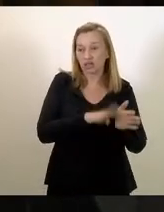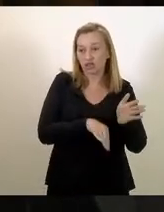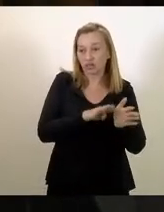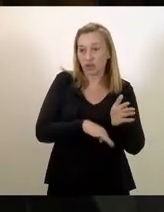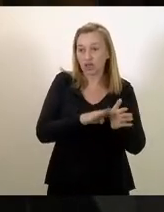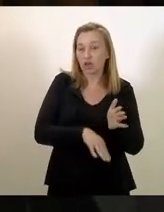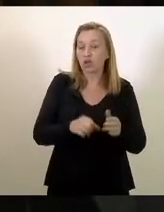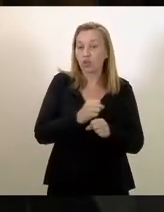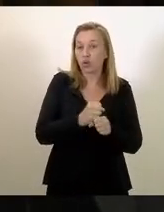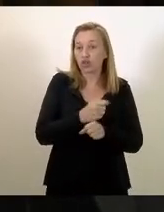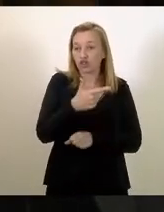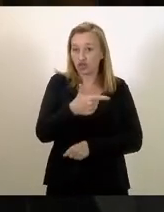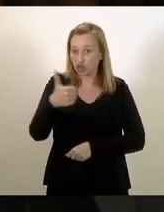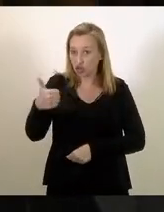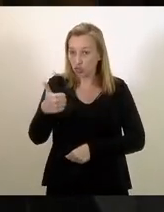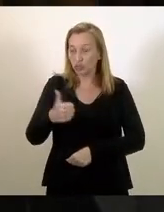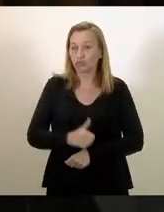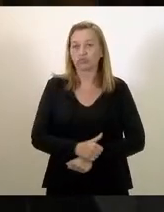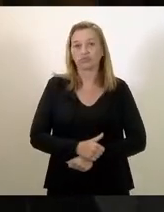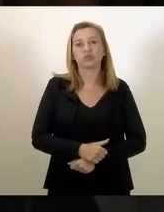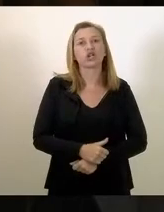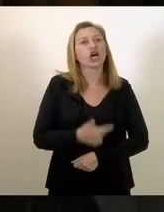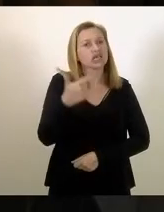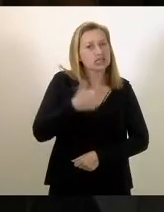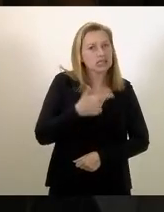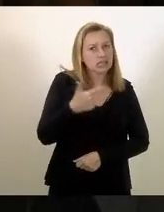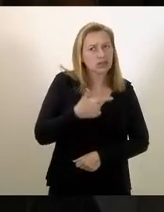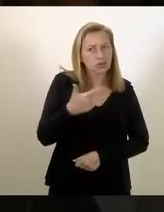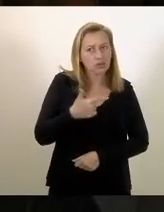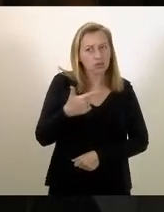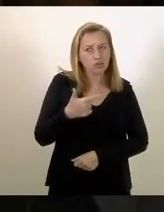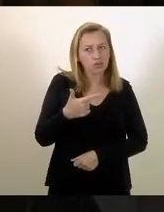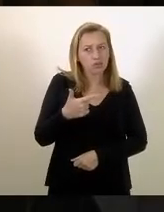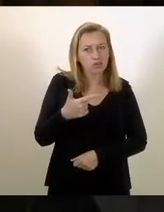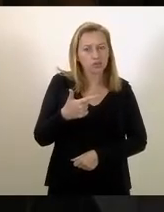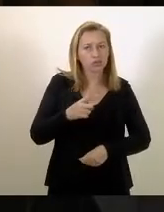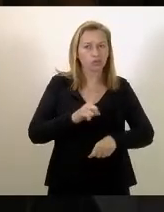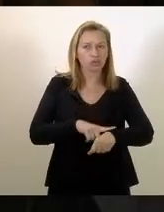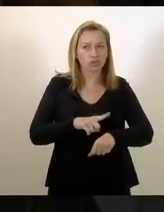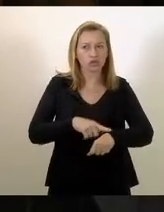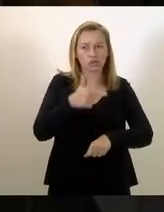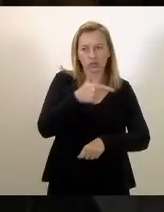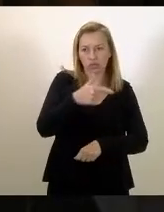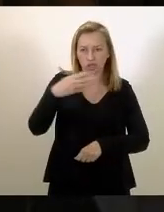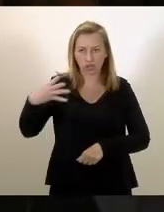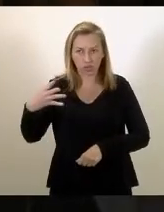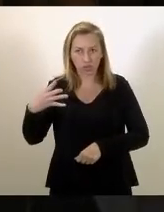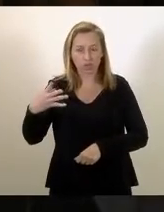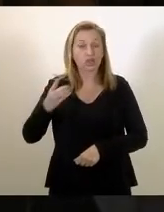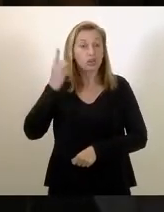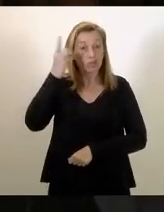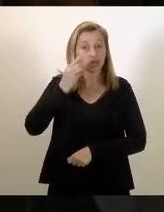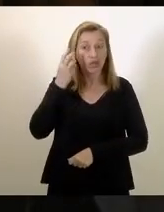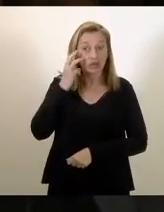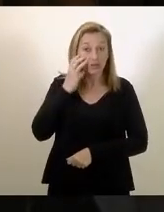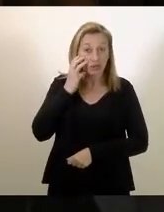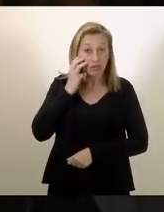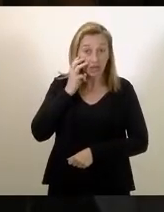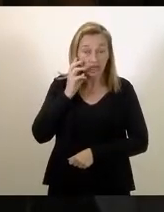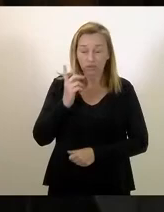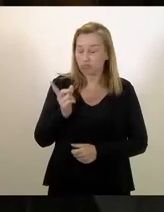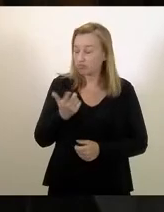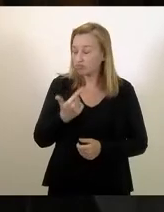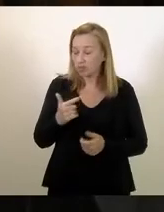de 21 desde o segundo semestre de 2014 deputado Valdeck não tem tanta